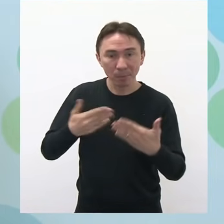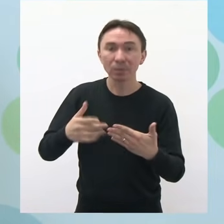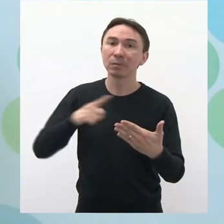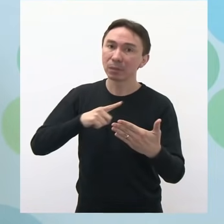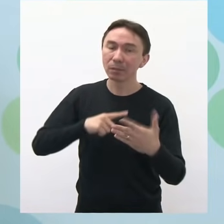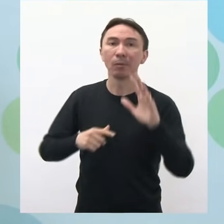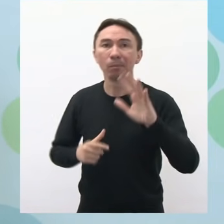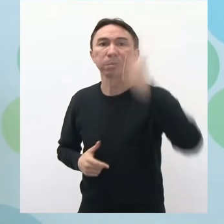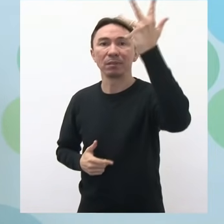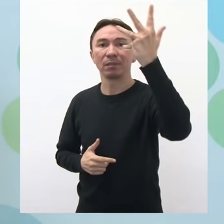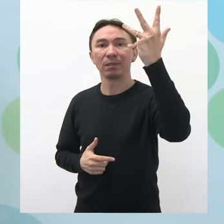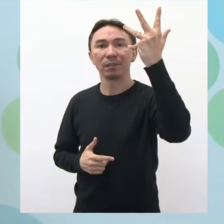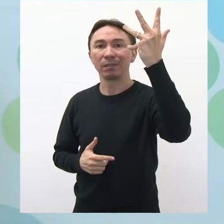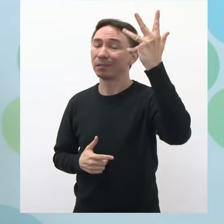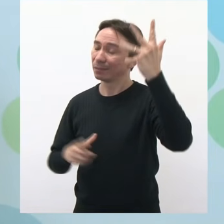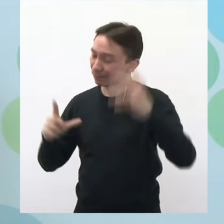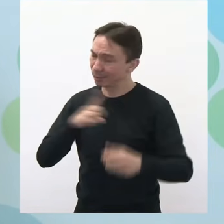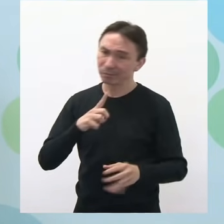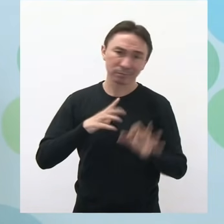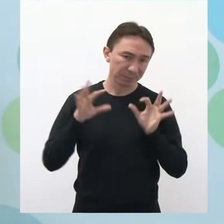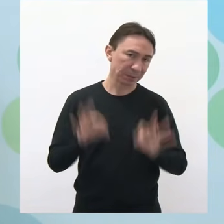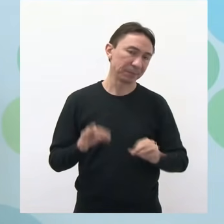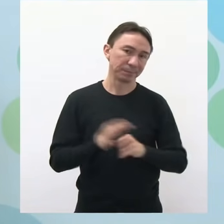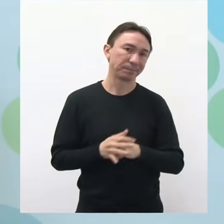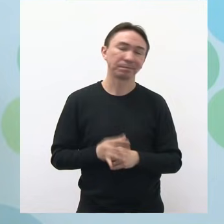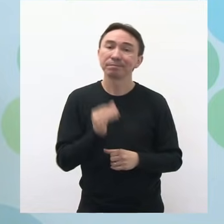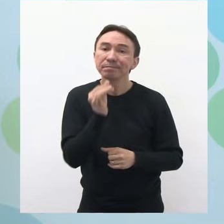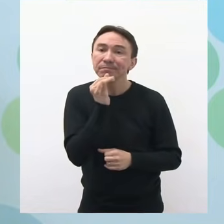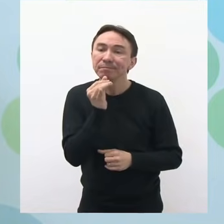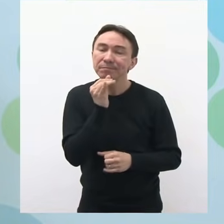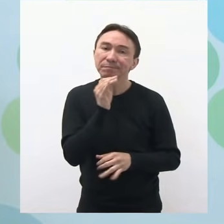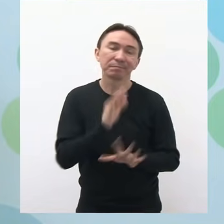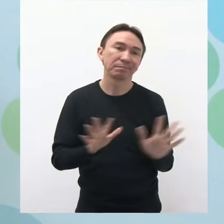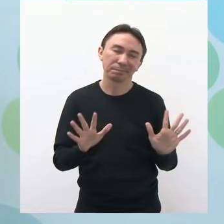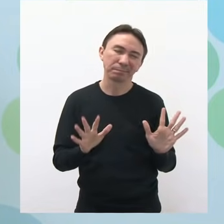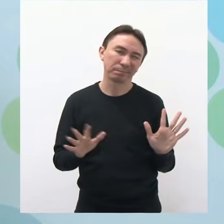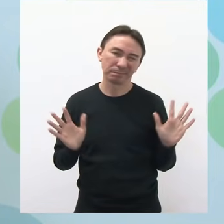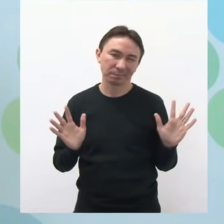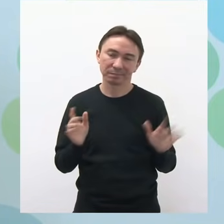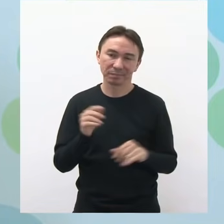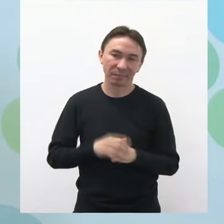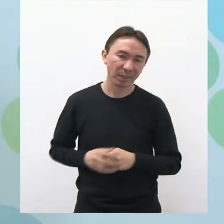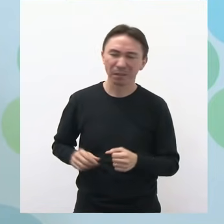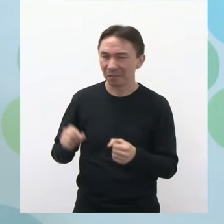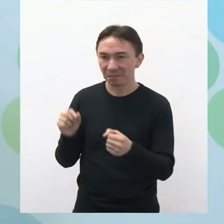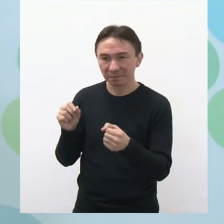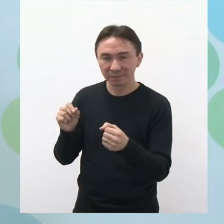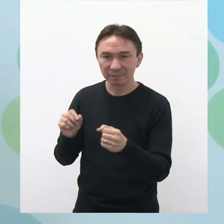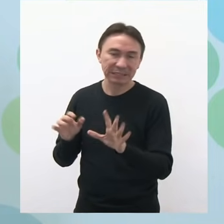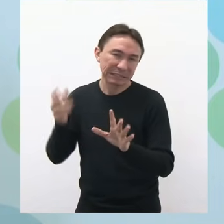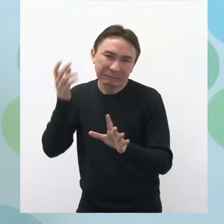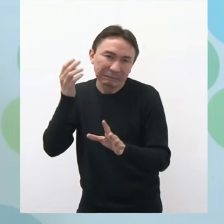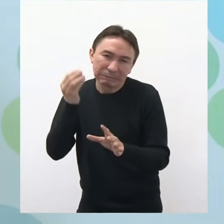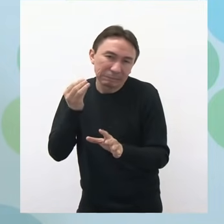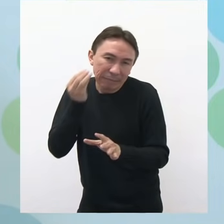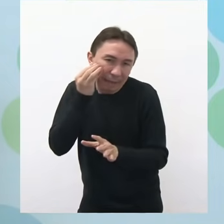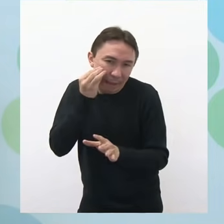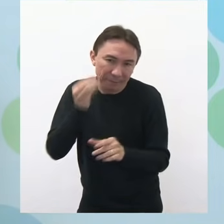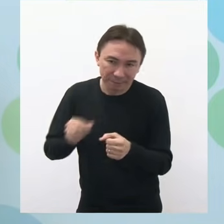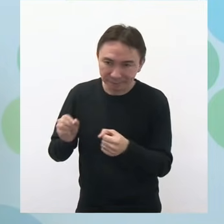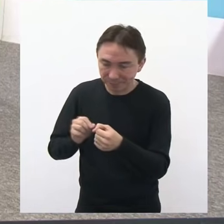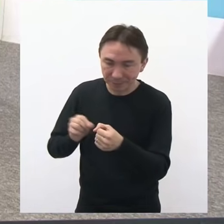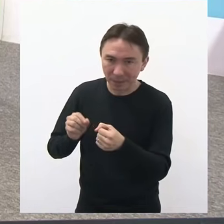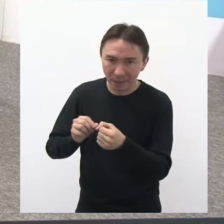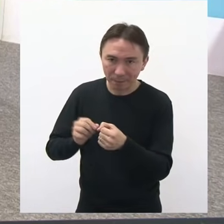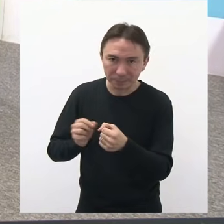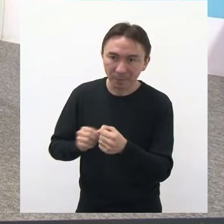seguinte. Nós temos aqui a criação de um objeto. Nós vamos tentar fazer um aviãozinho de papel. Ah, vamos lá.